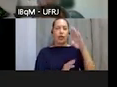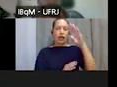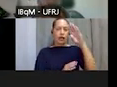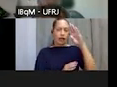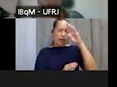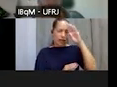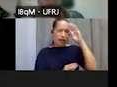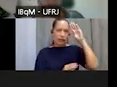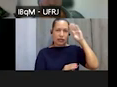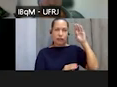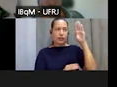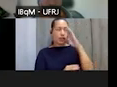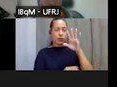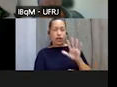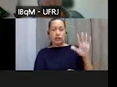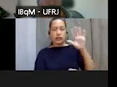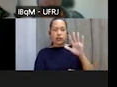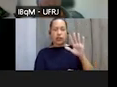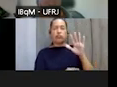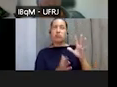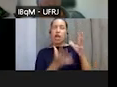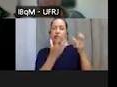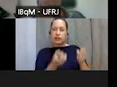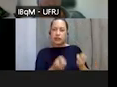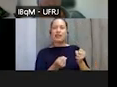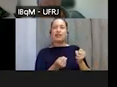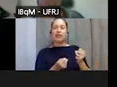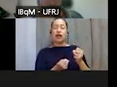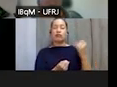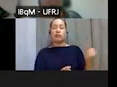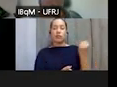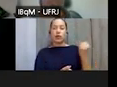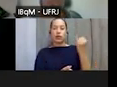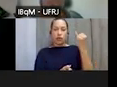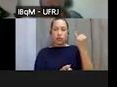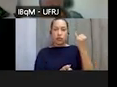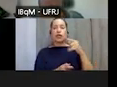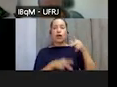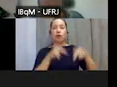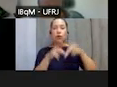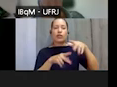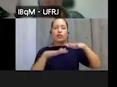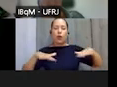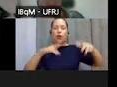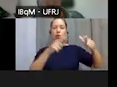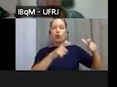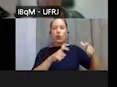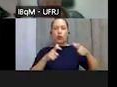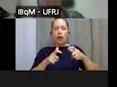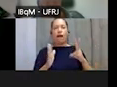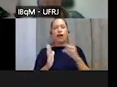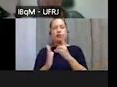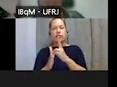em reconhecer a relevância que são as populações locais, os índios,